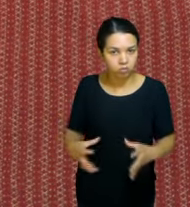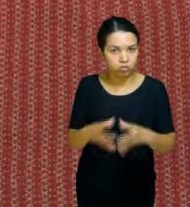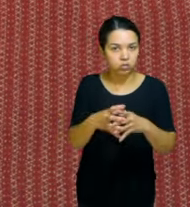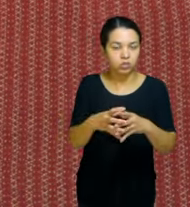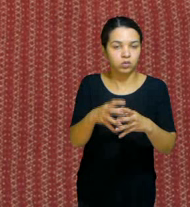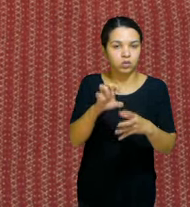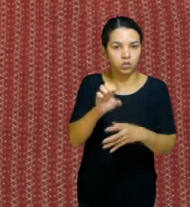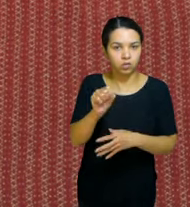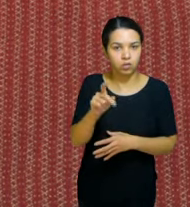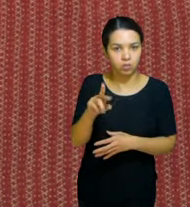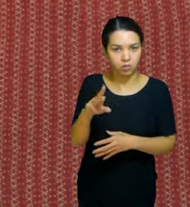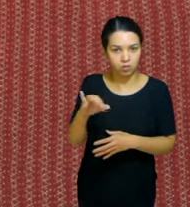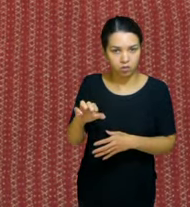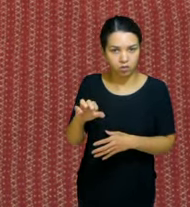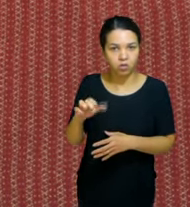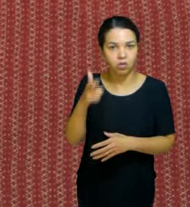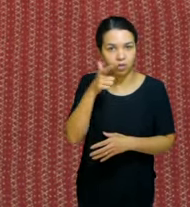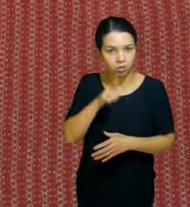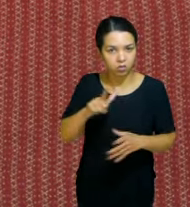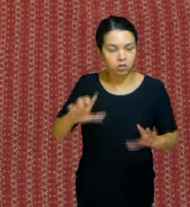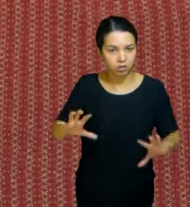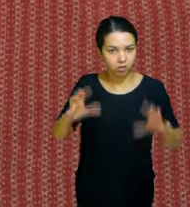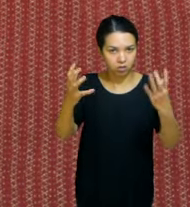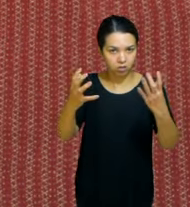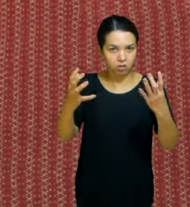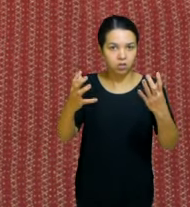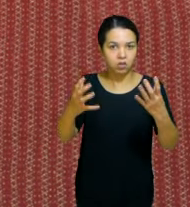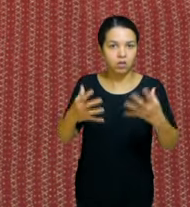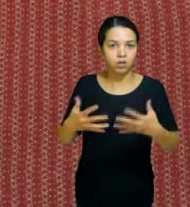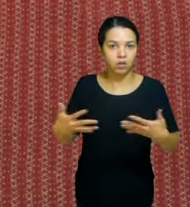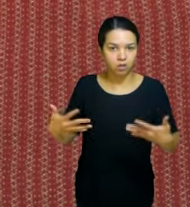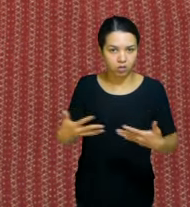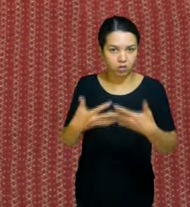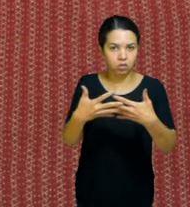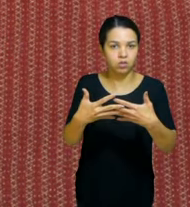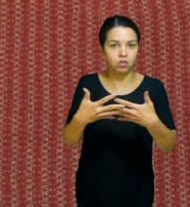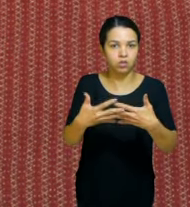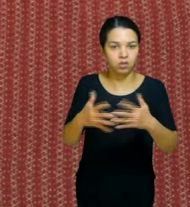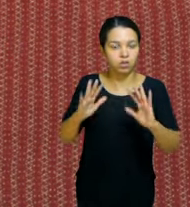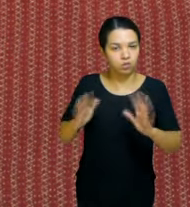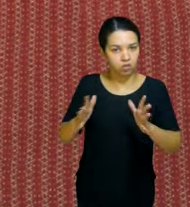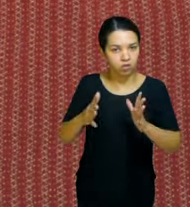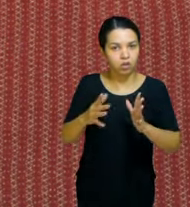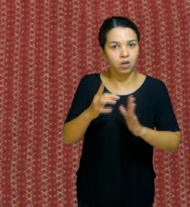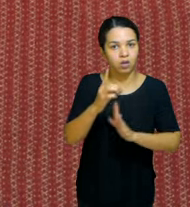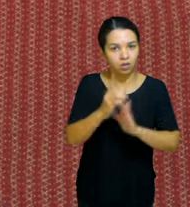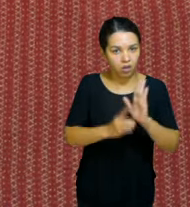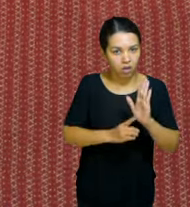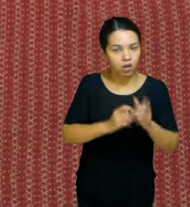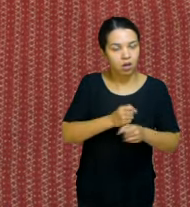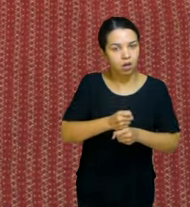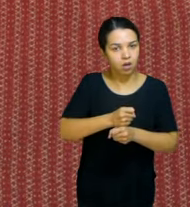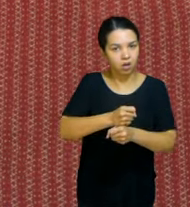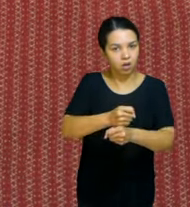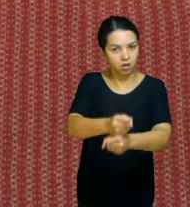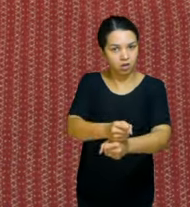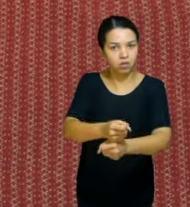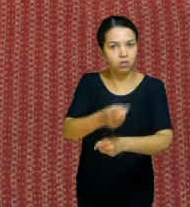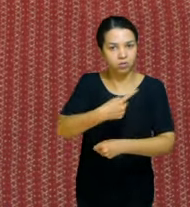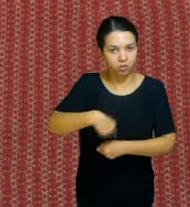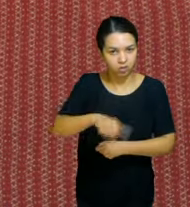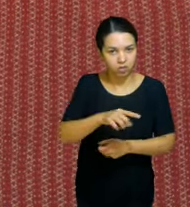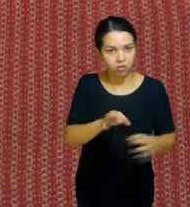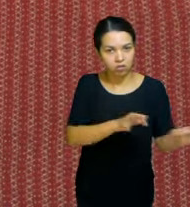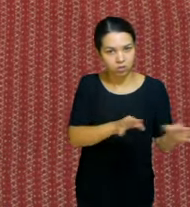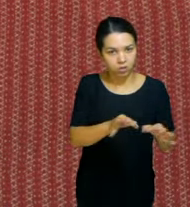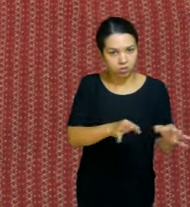culminando, entregando os eventos. Esse modelo, ele se mostrou exitoso por décadas, é assim que funciona. Nós fazemos lá na